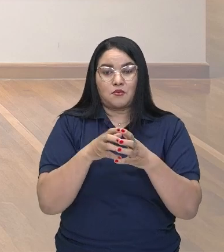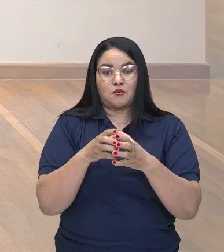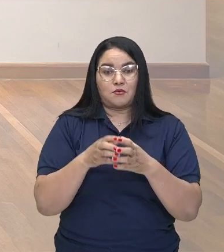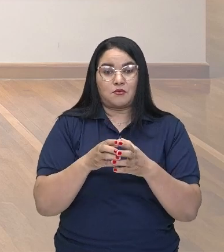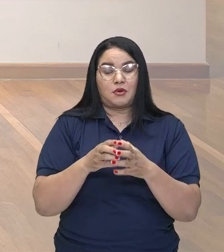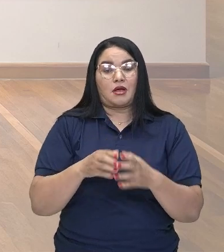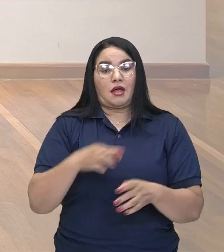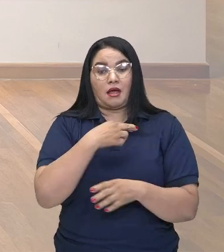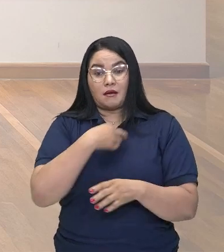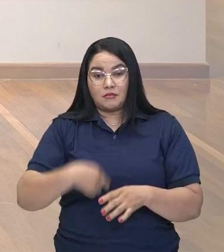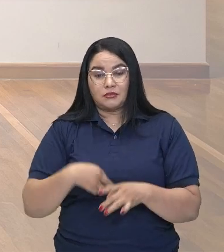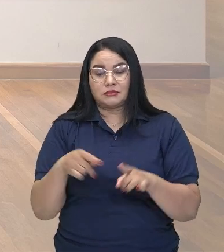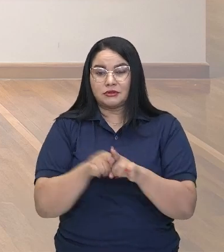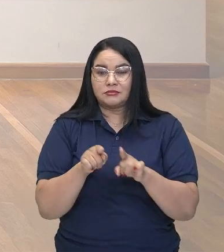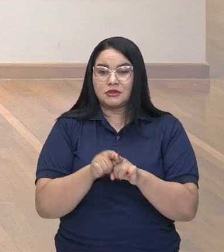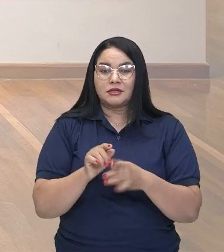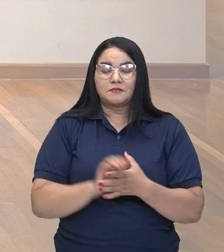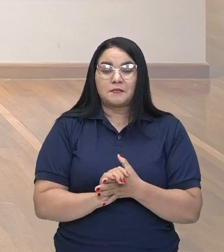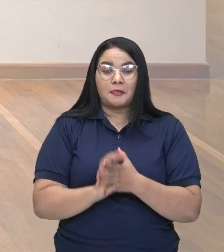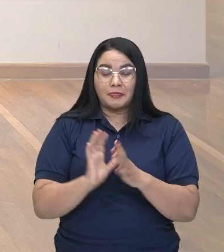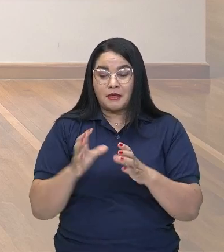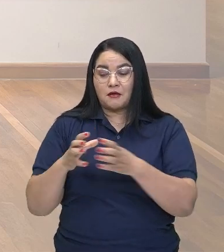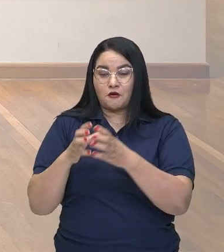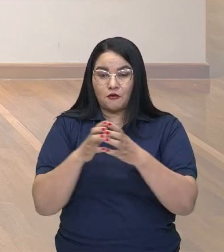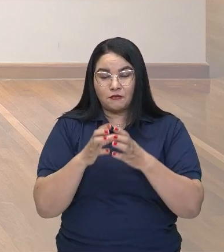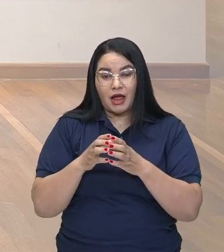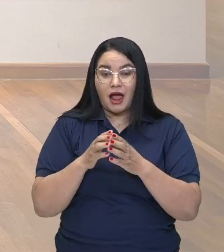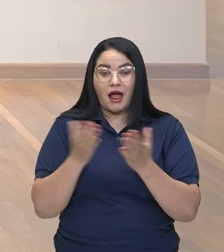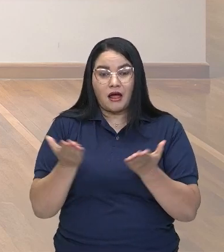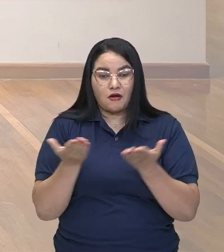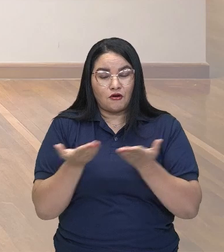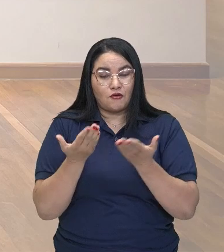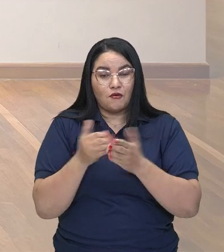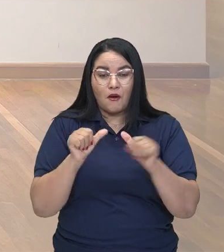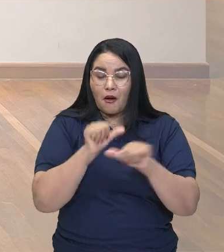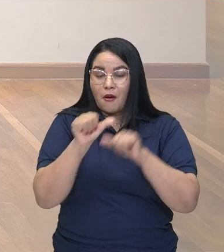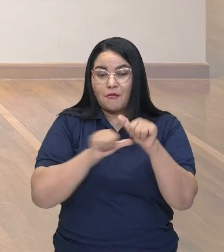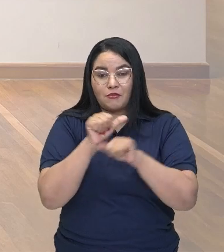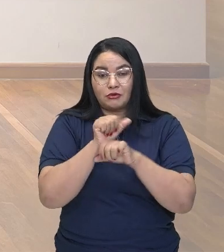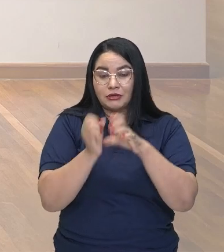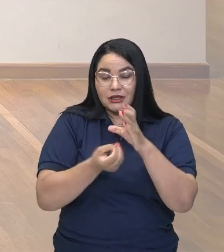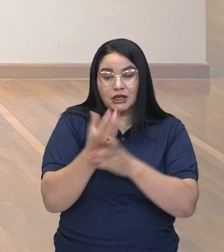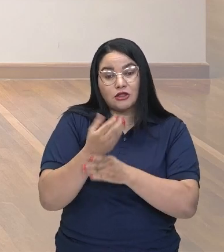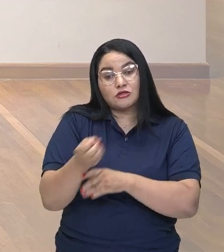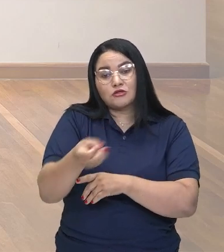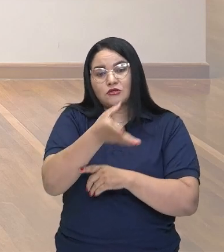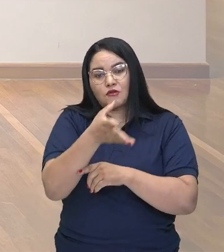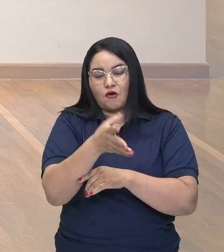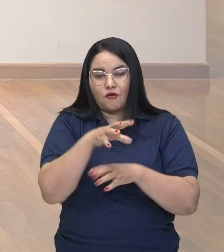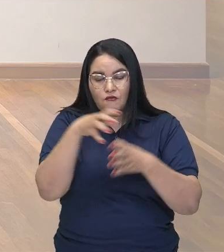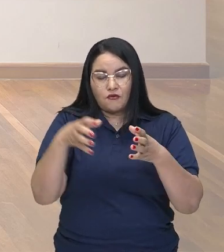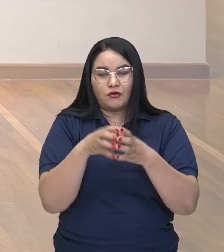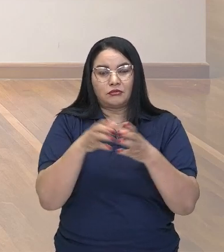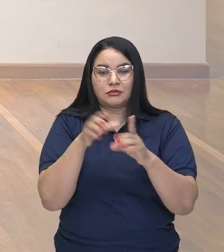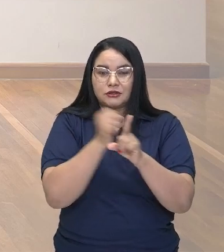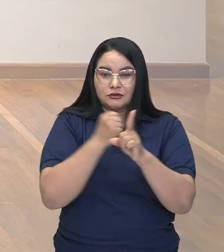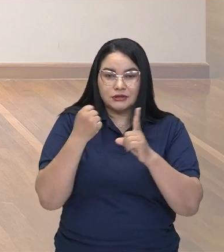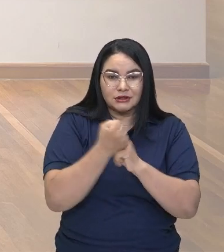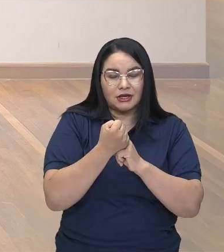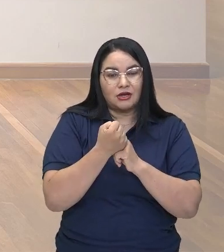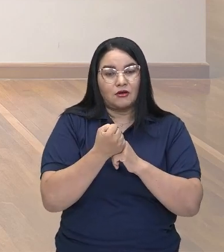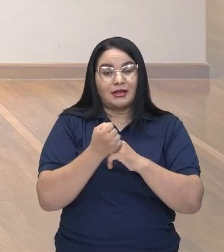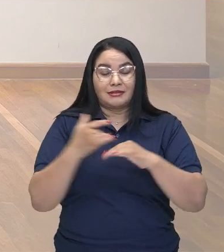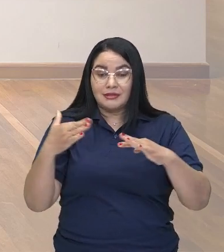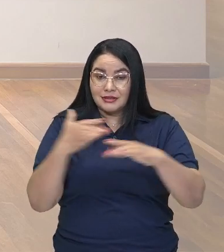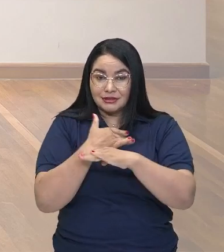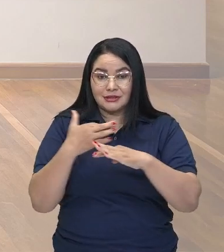e vamos trazer, então, agora, vamos começar a criar uma nova grupo social na cidade. As